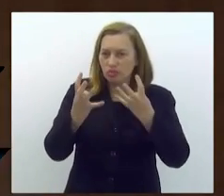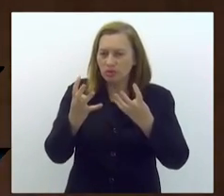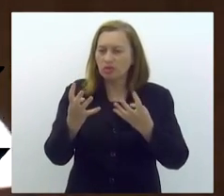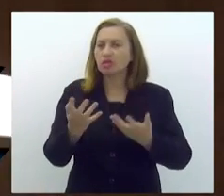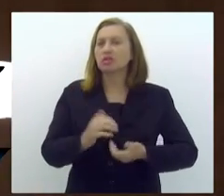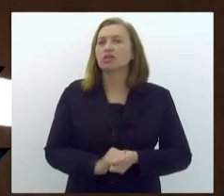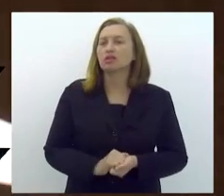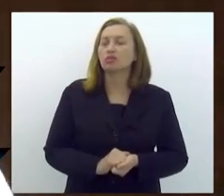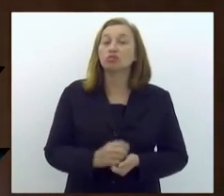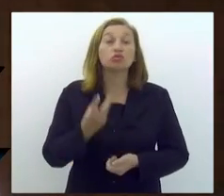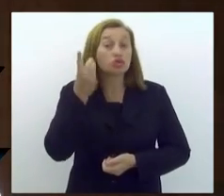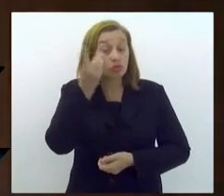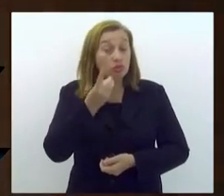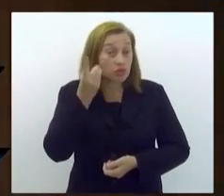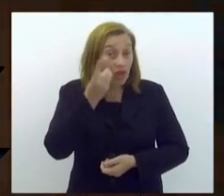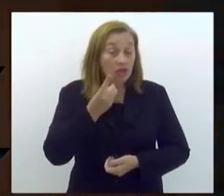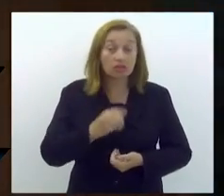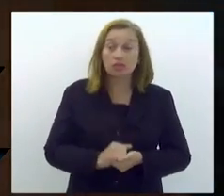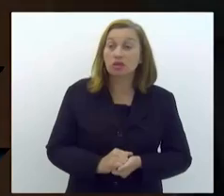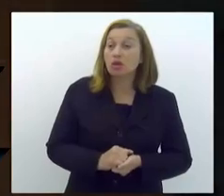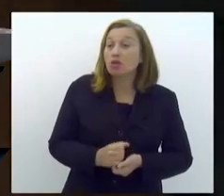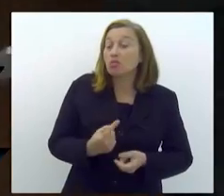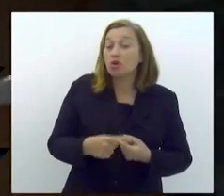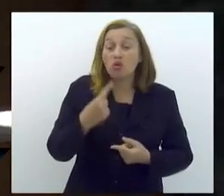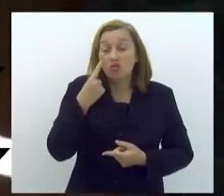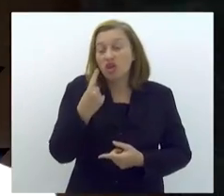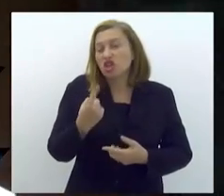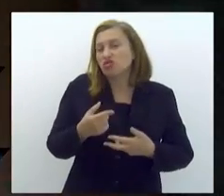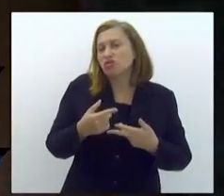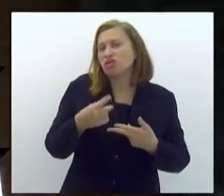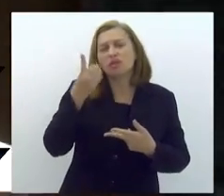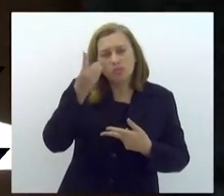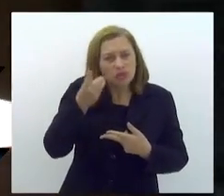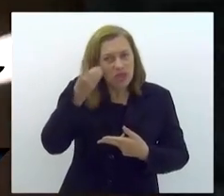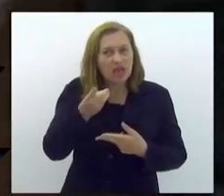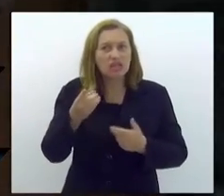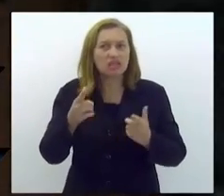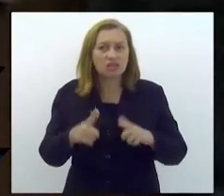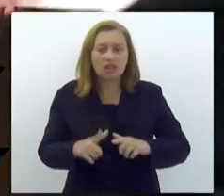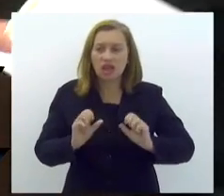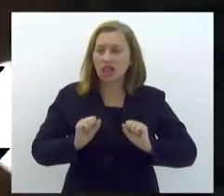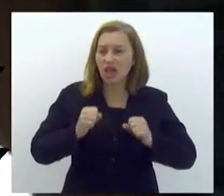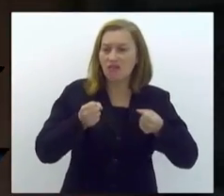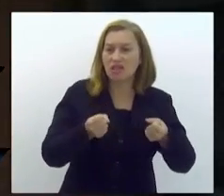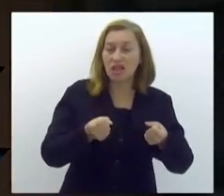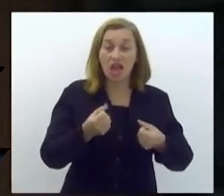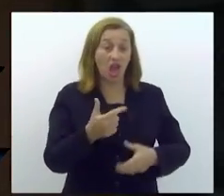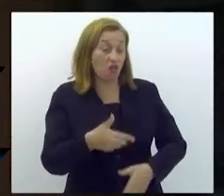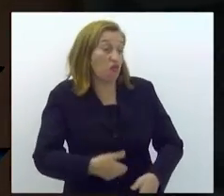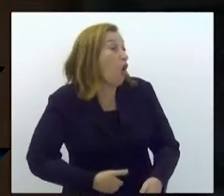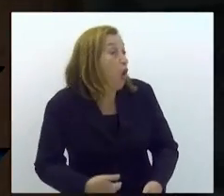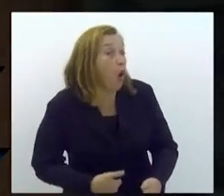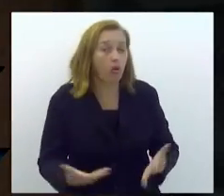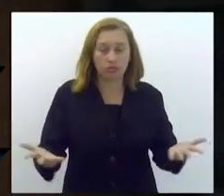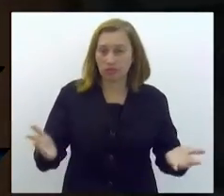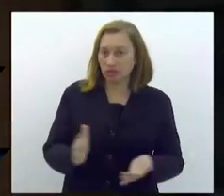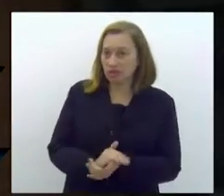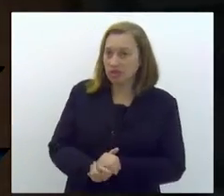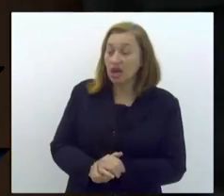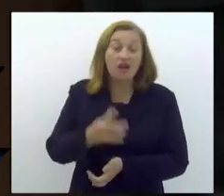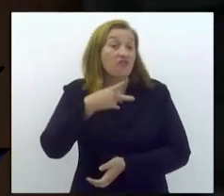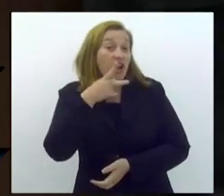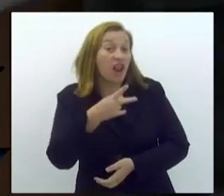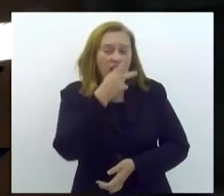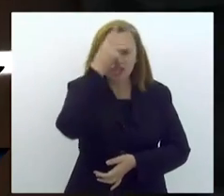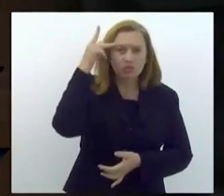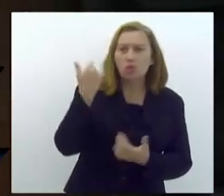dos deputados presentes porque eu vejo muito Deputado aqui querer defender a fome e falar que